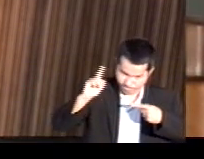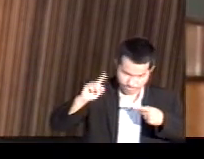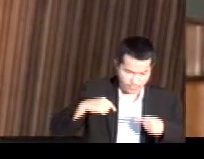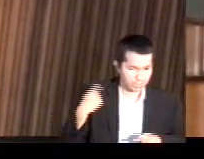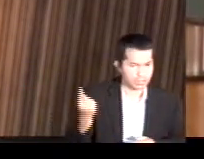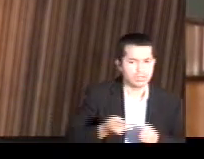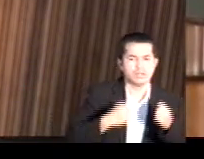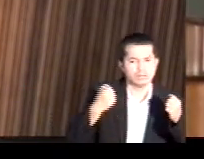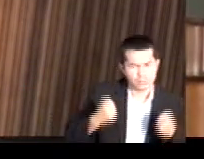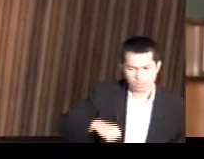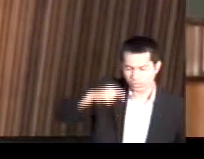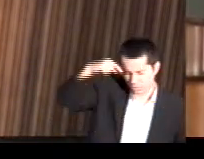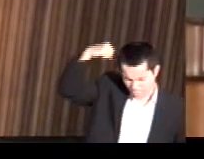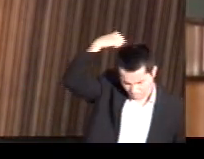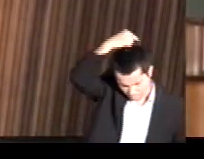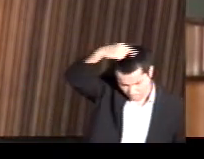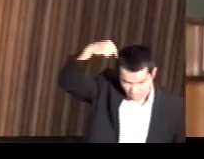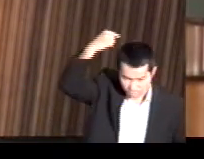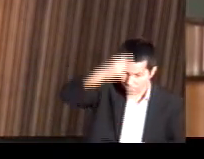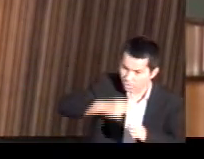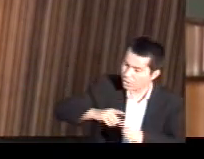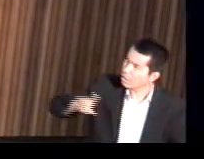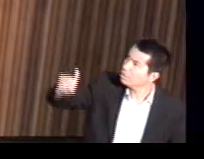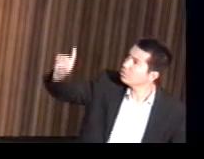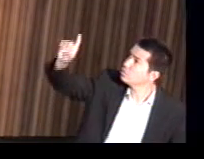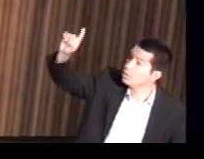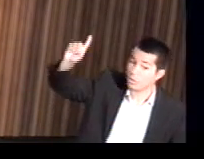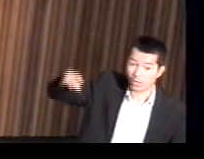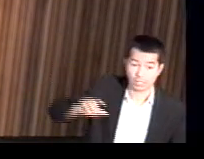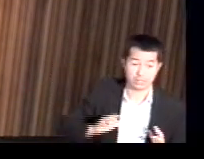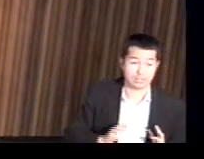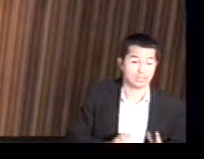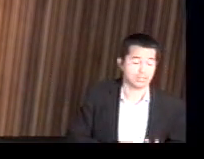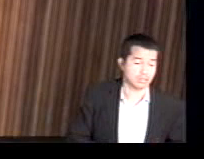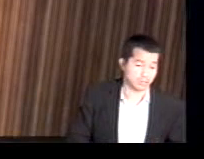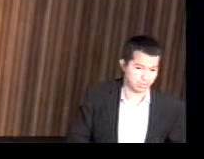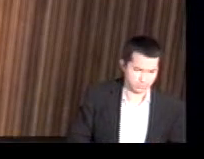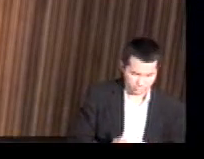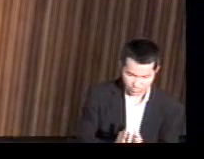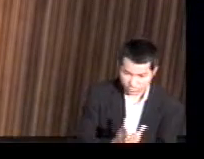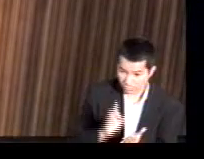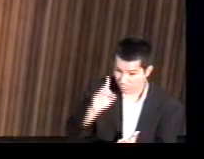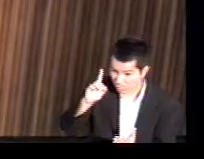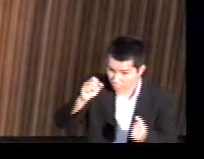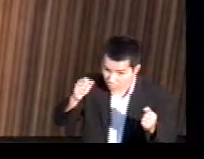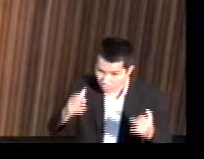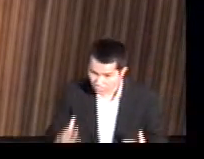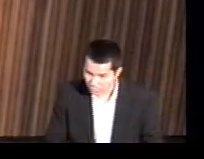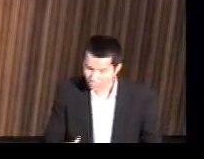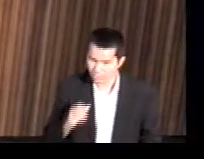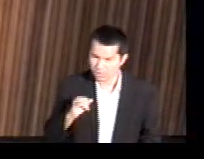A Bíblia diz que sem essa santificação